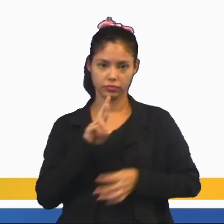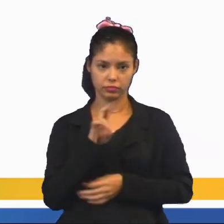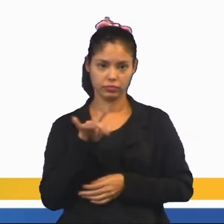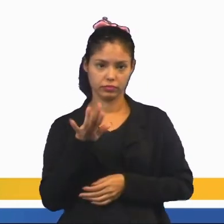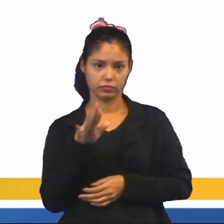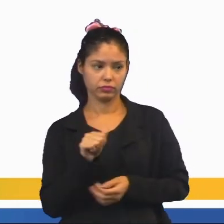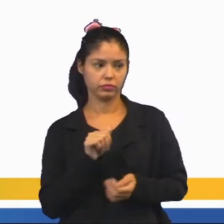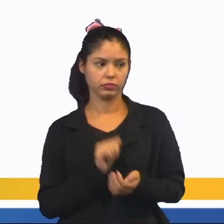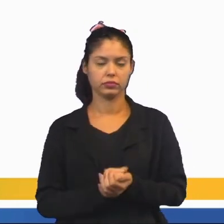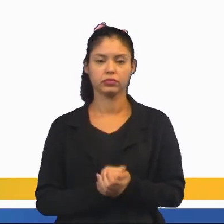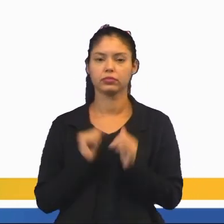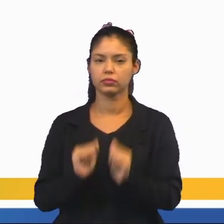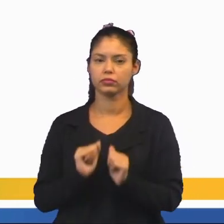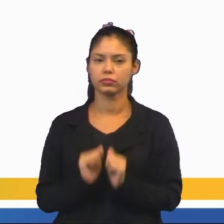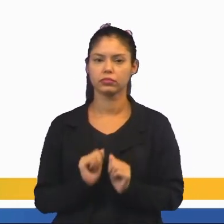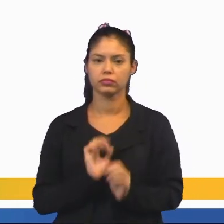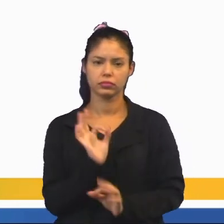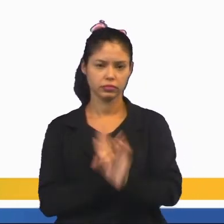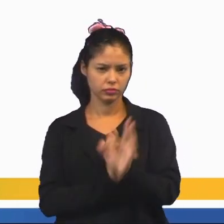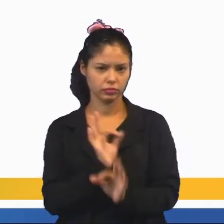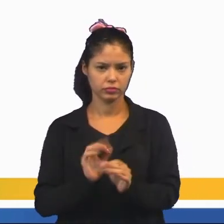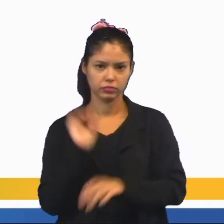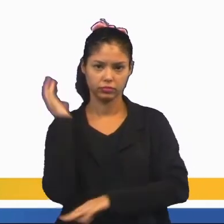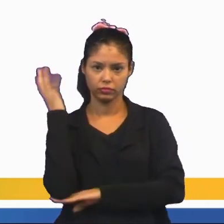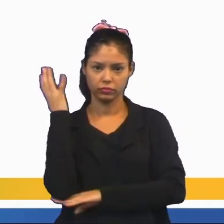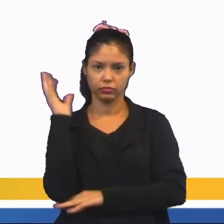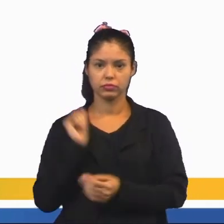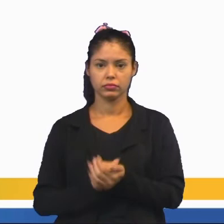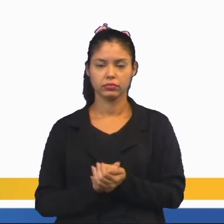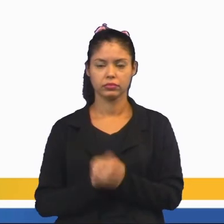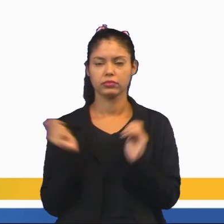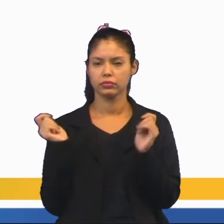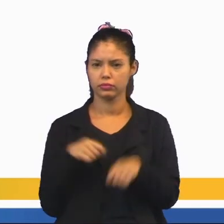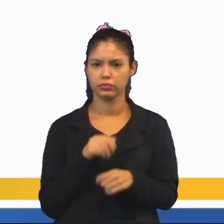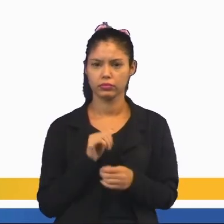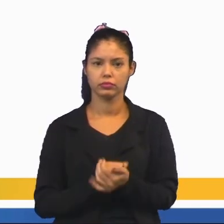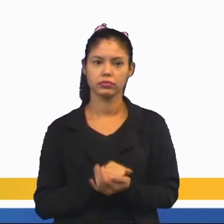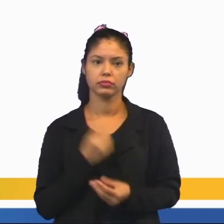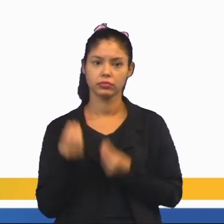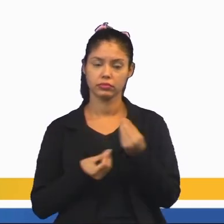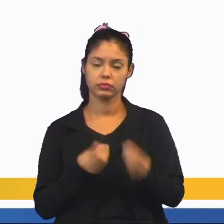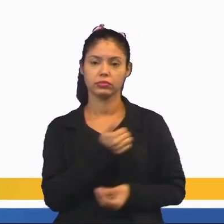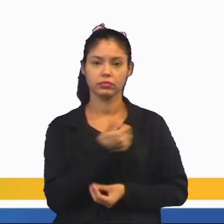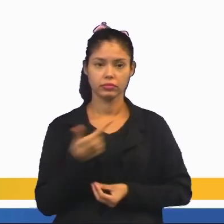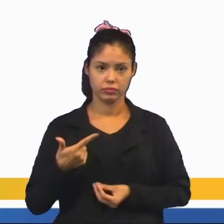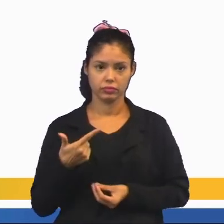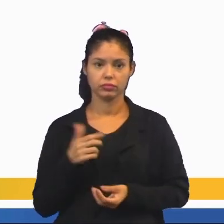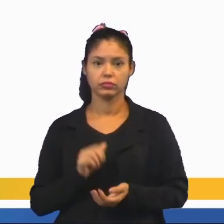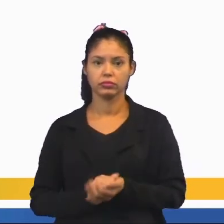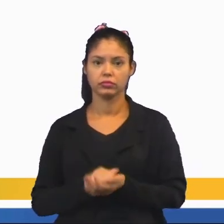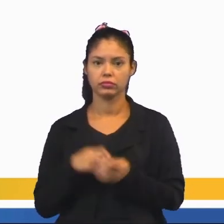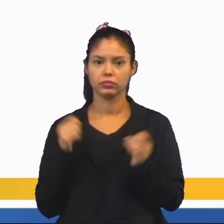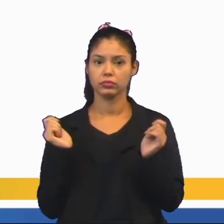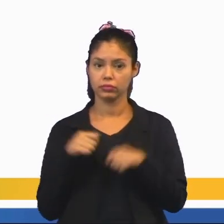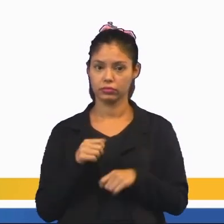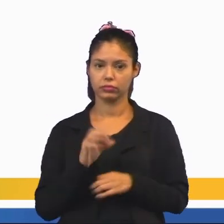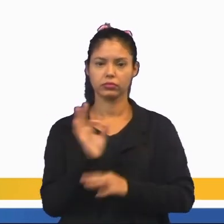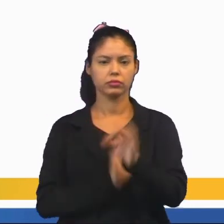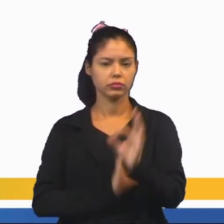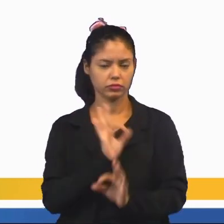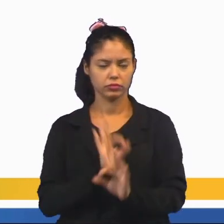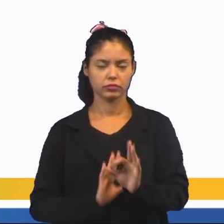peças de vestuários de Roberta, podemos organizar uma árvore de possibilidades que determinará as